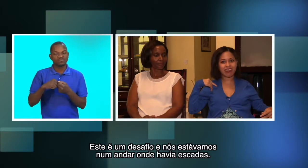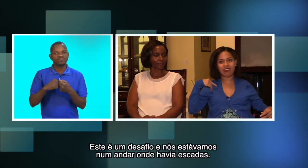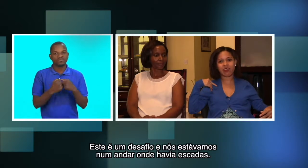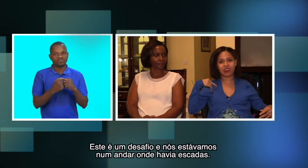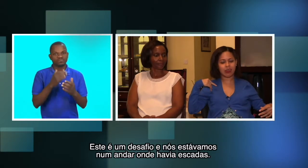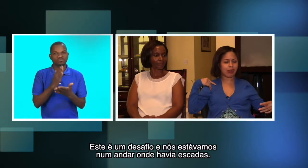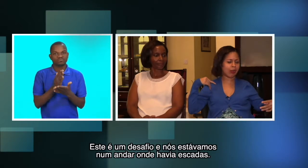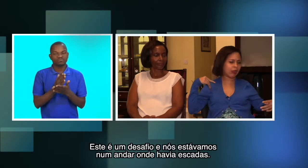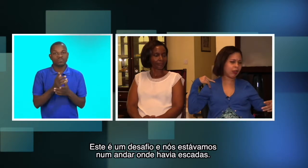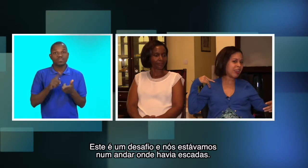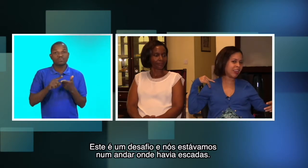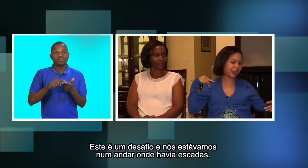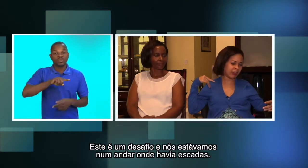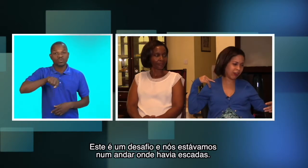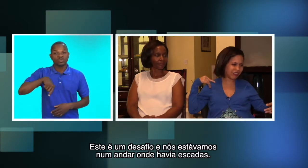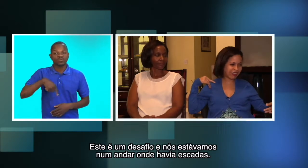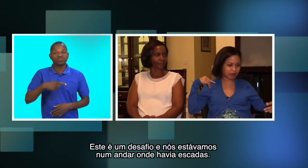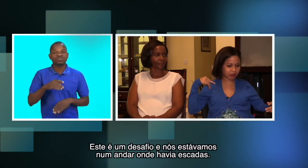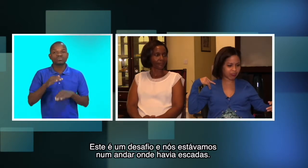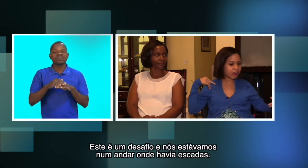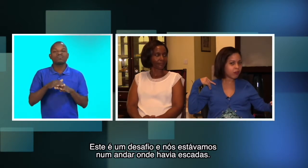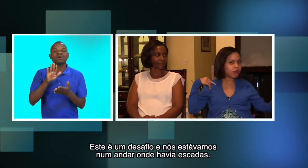o iene